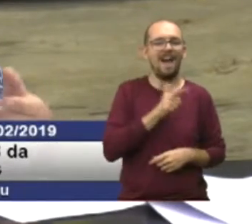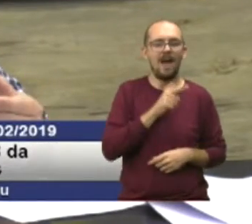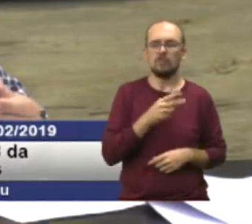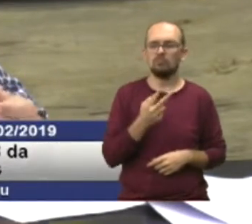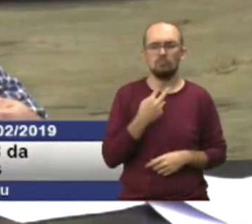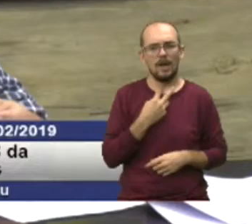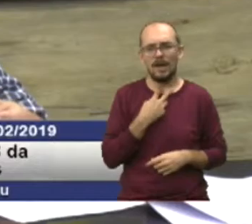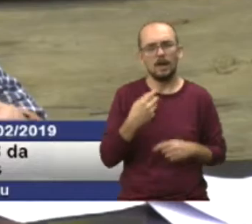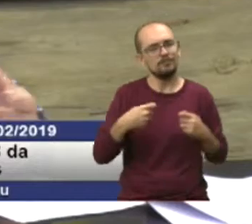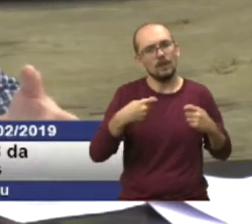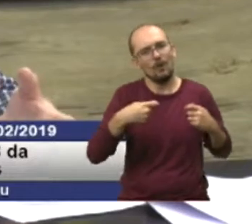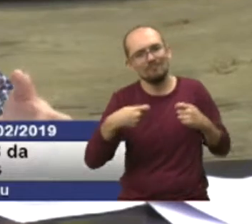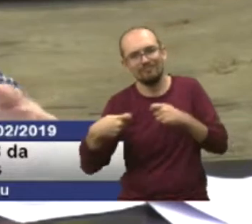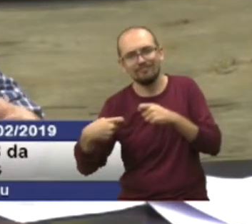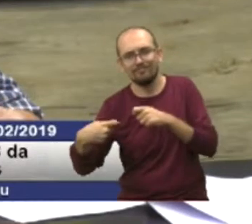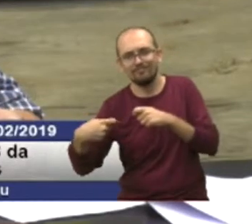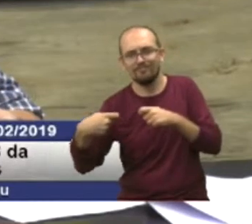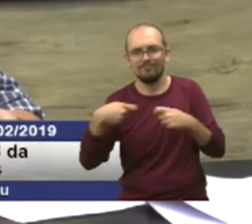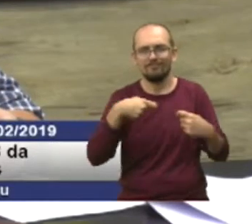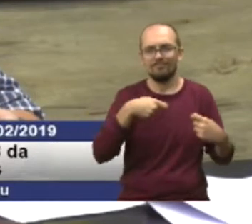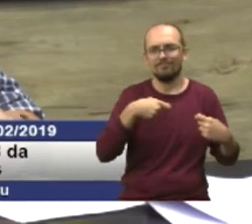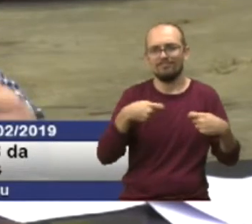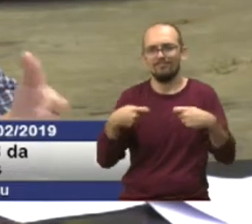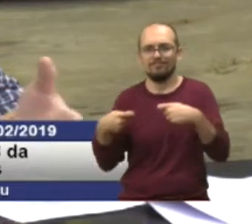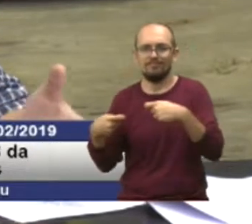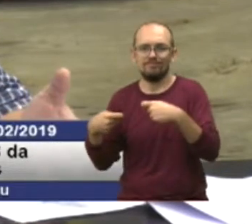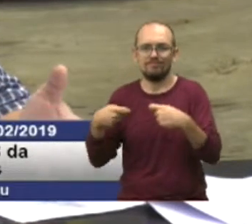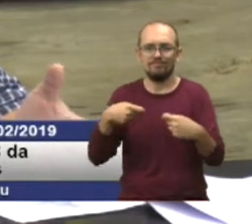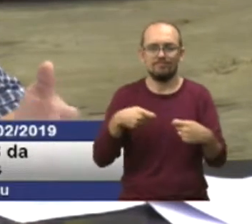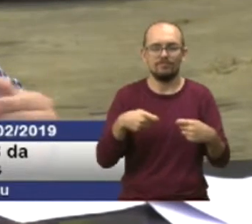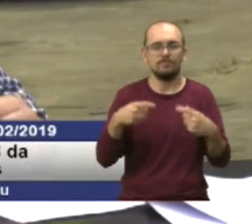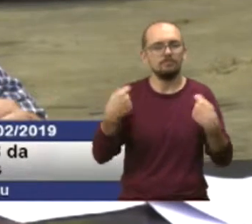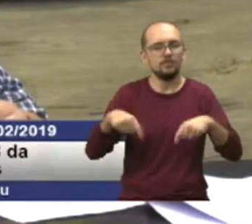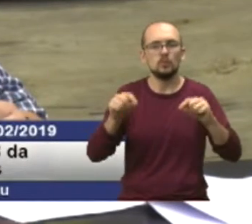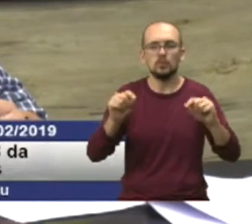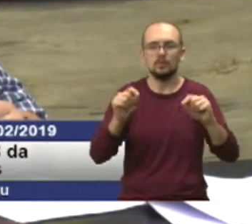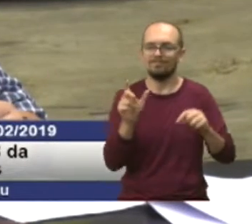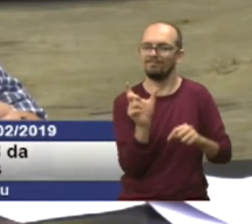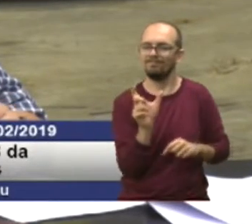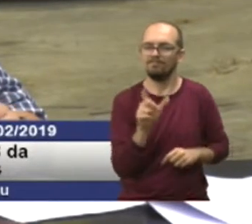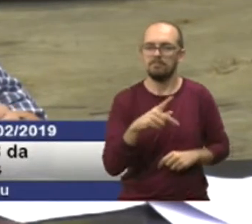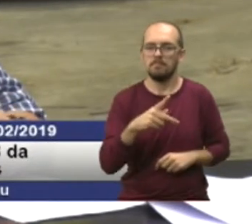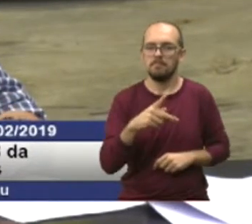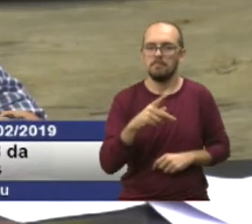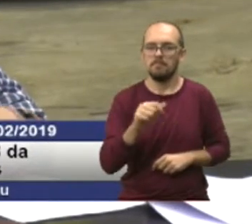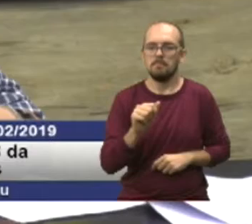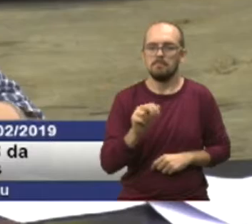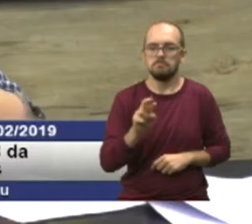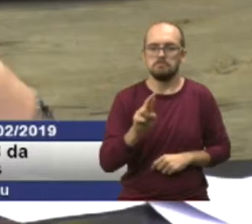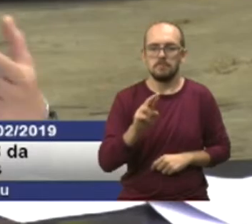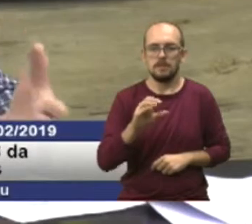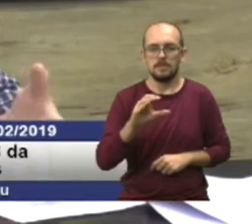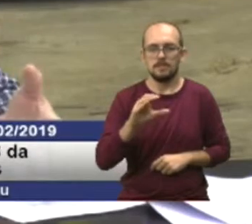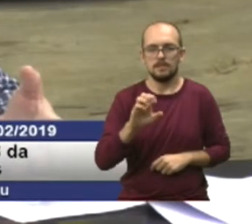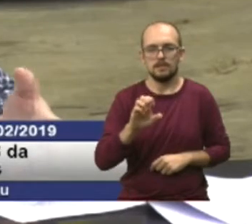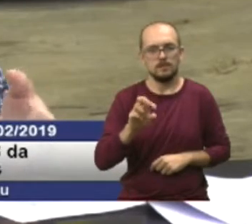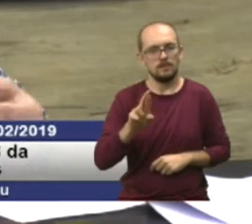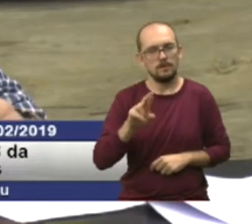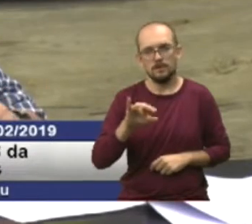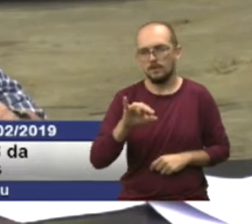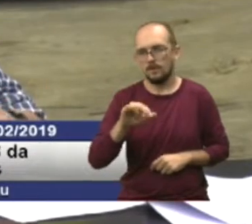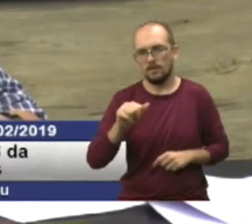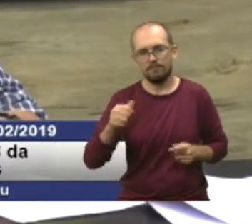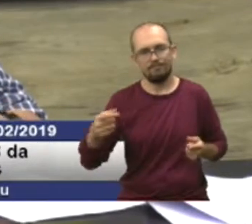na administração o jargão parceria. Então, a gente tem buscado essa